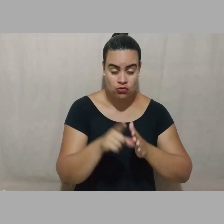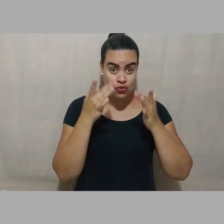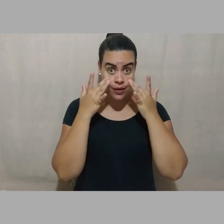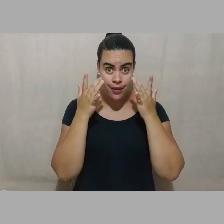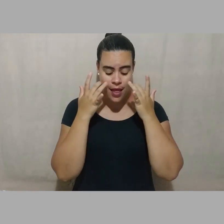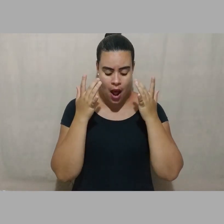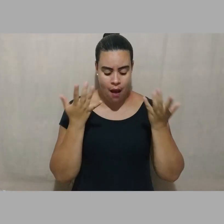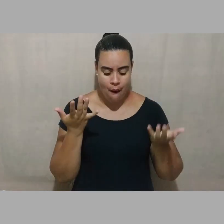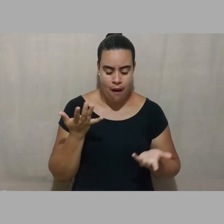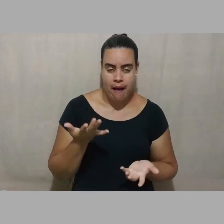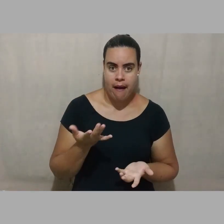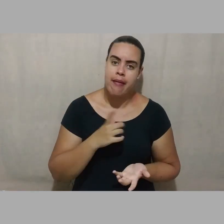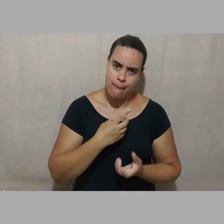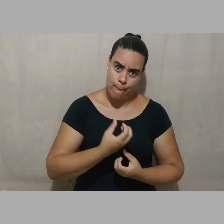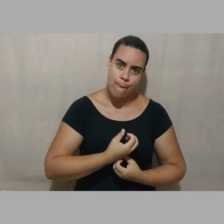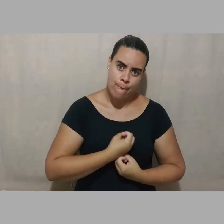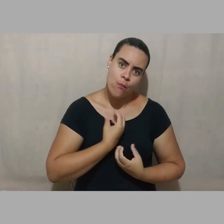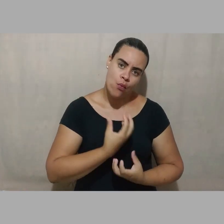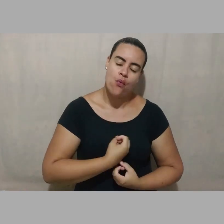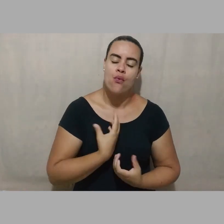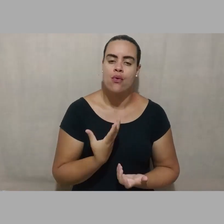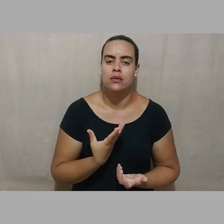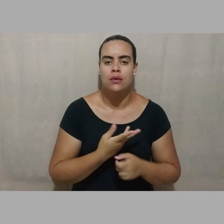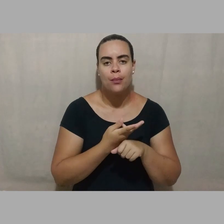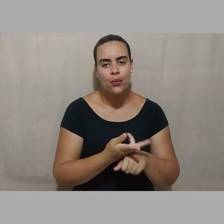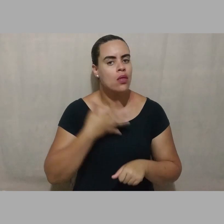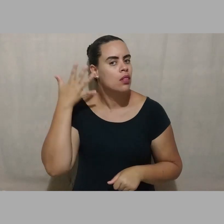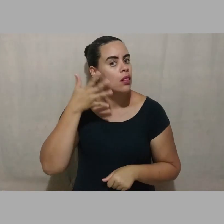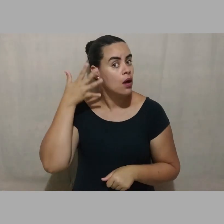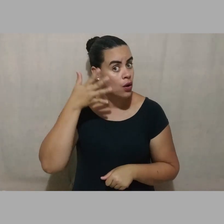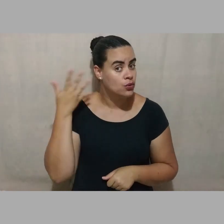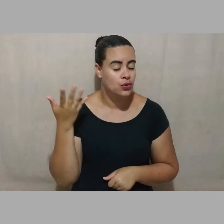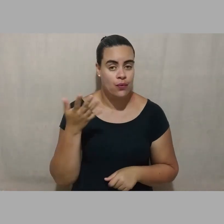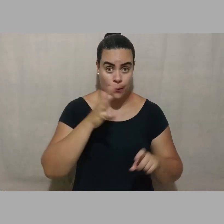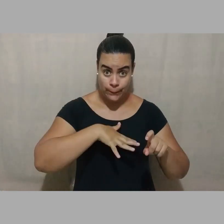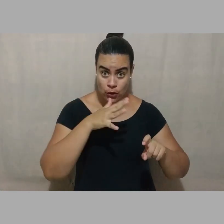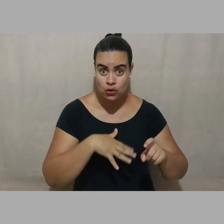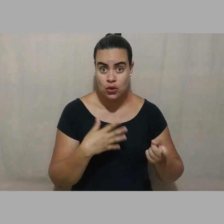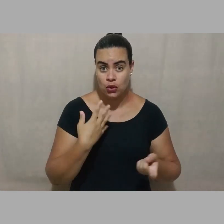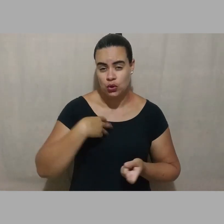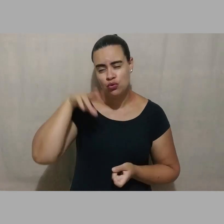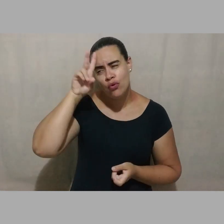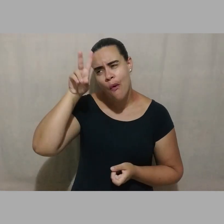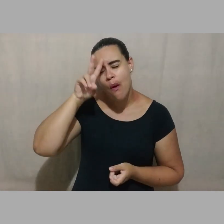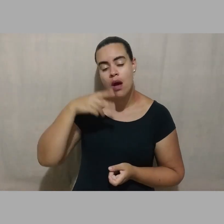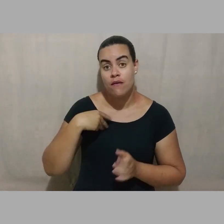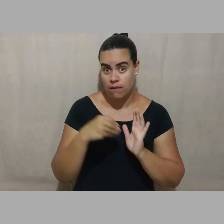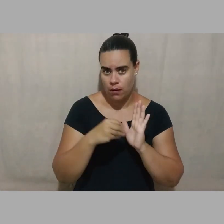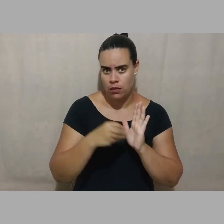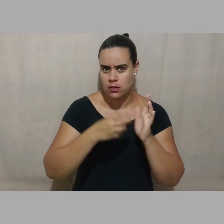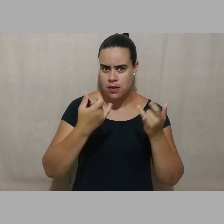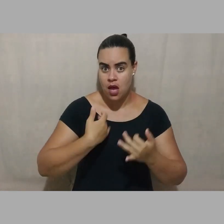arqueologia teatral, né? Ou seja, mediado pela poesia, a busca dessas narrativas míticas e históricas que não